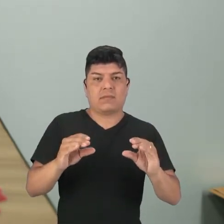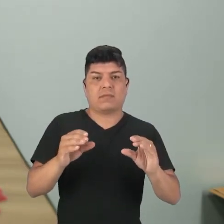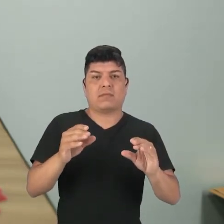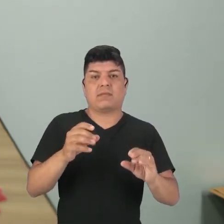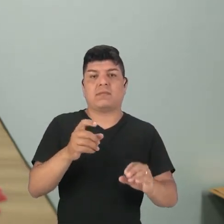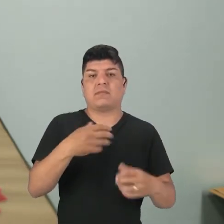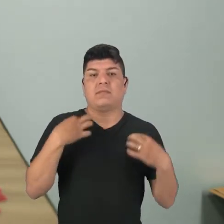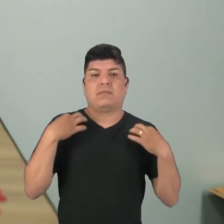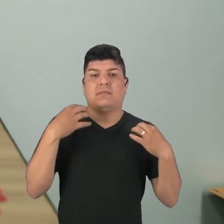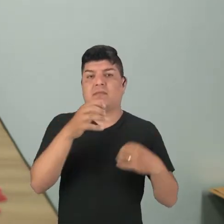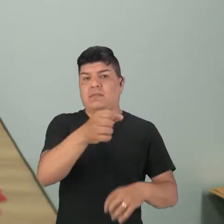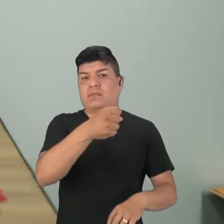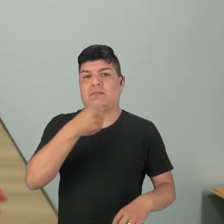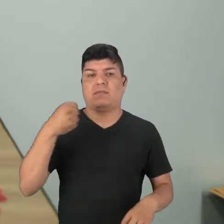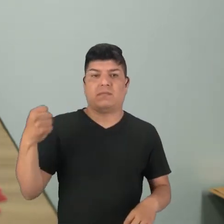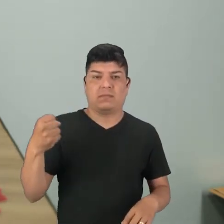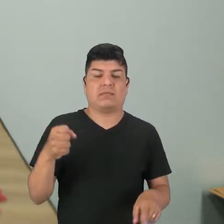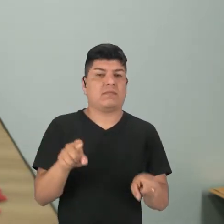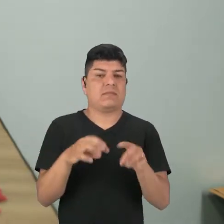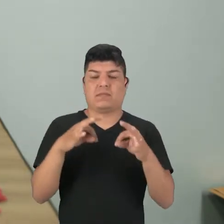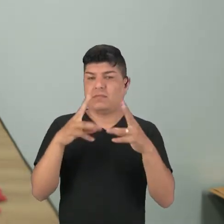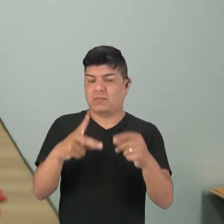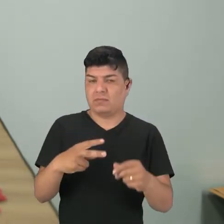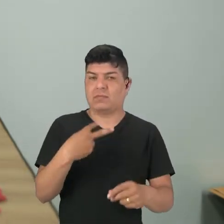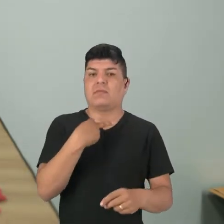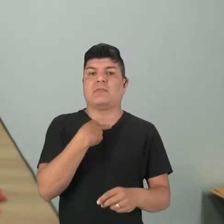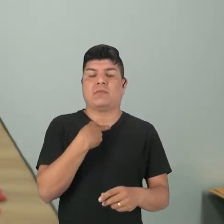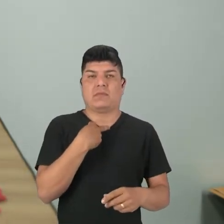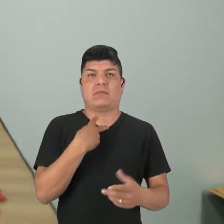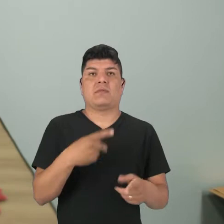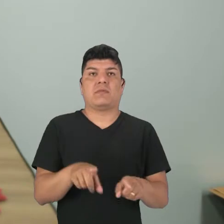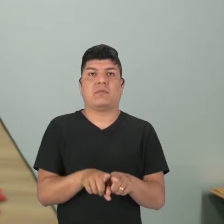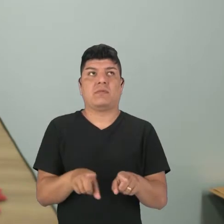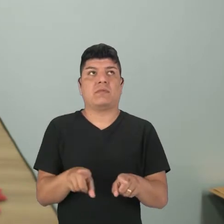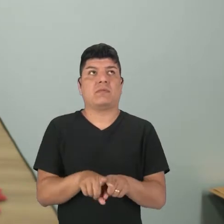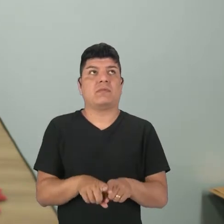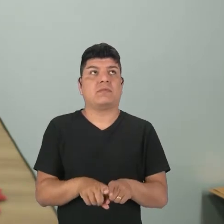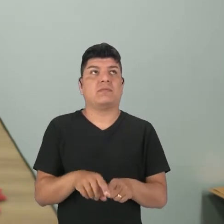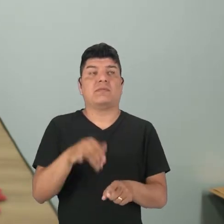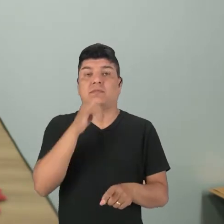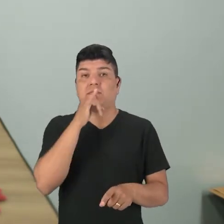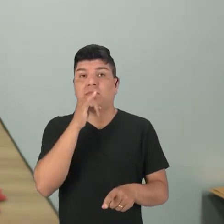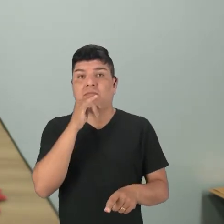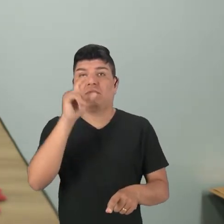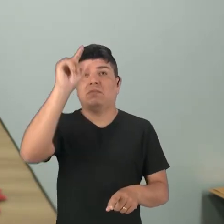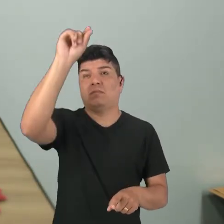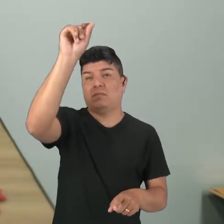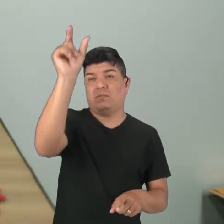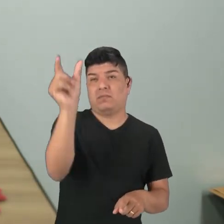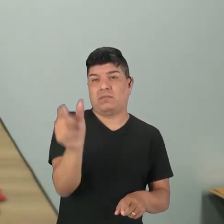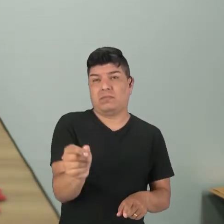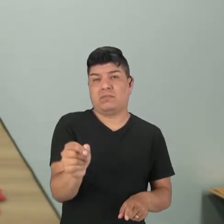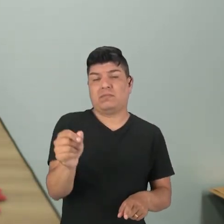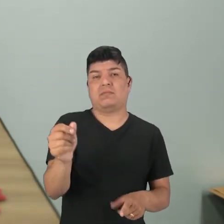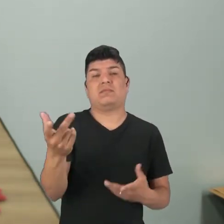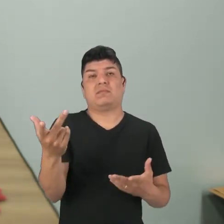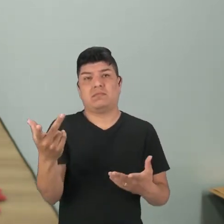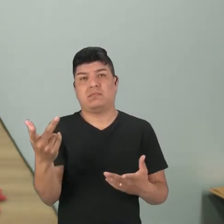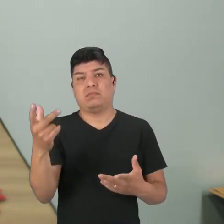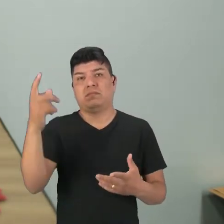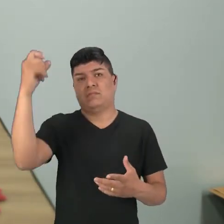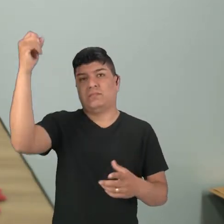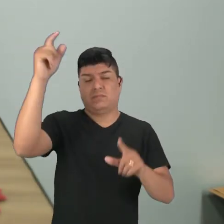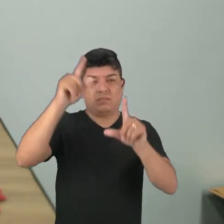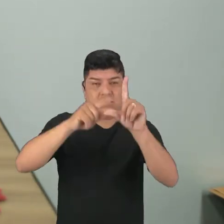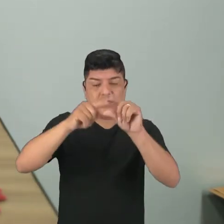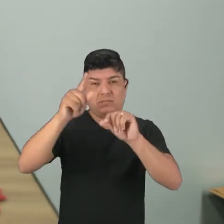vai estar ocupando um lugar. E também os planetas, professora. Os planetas,